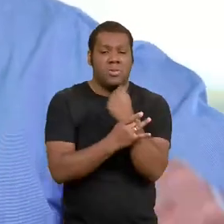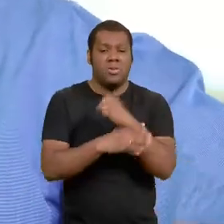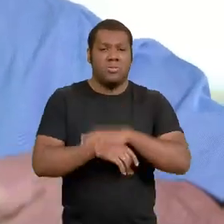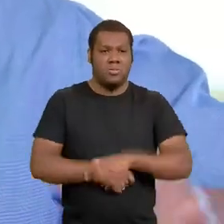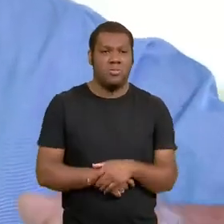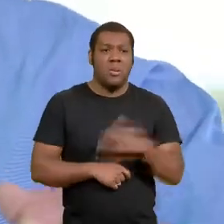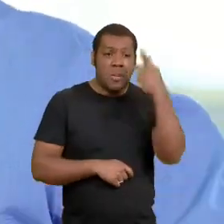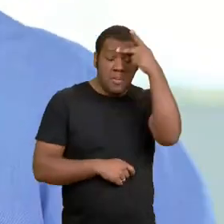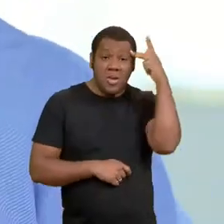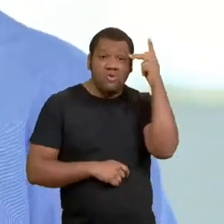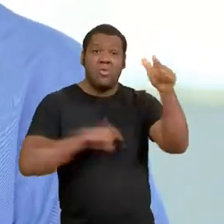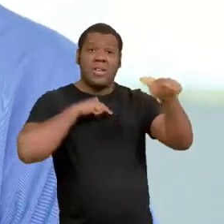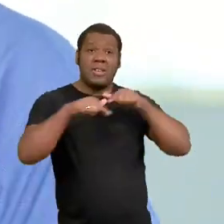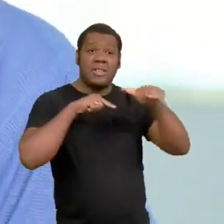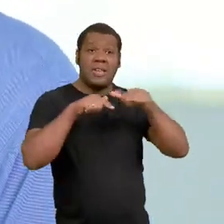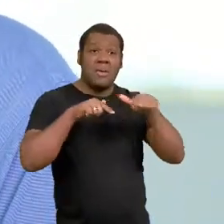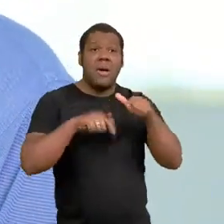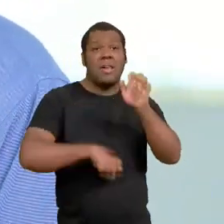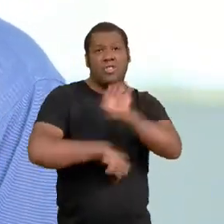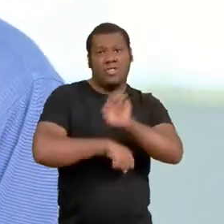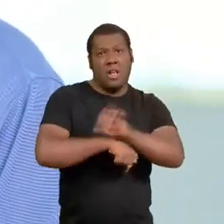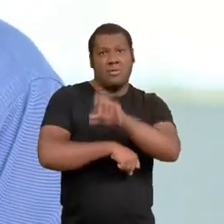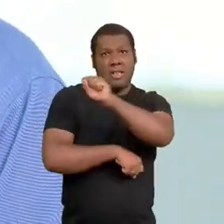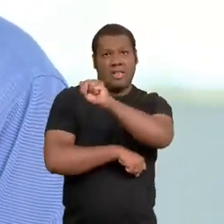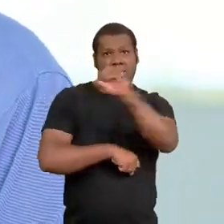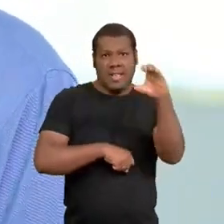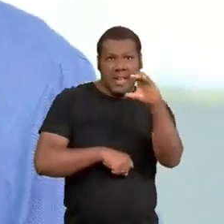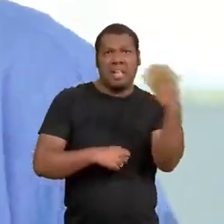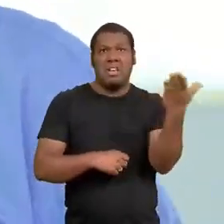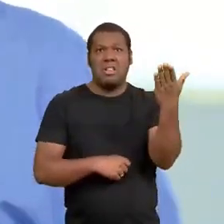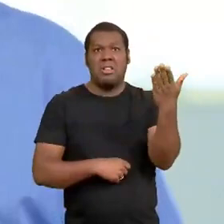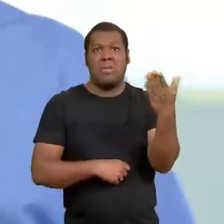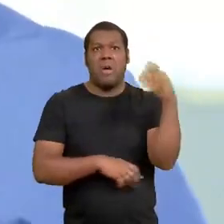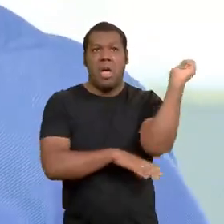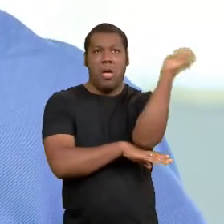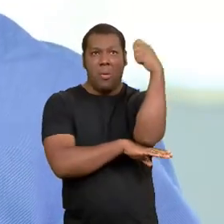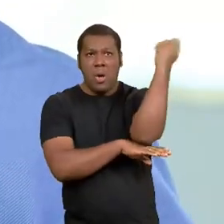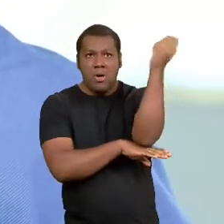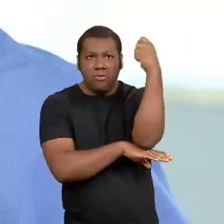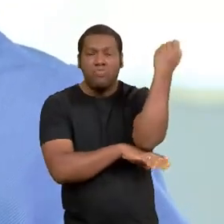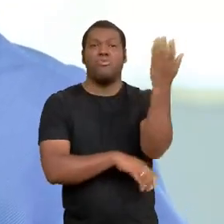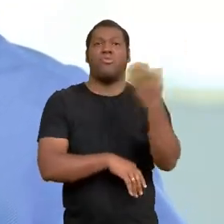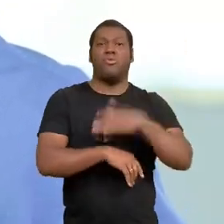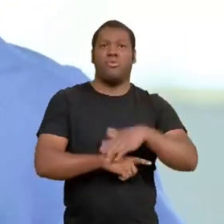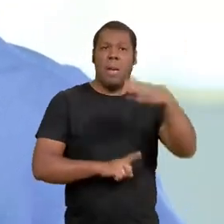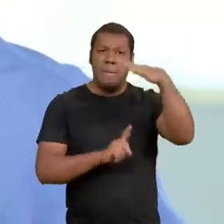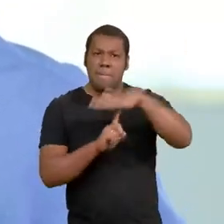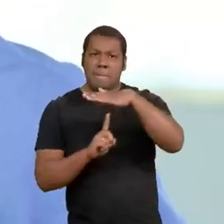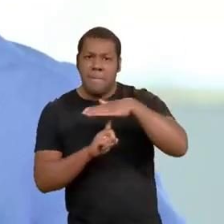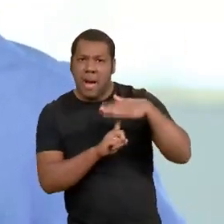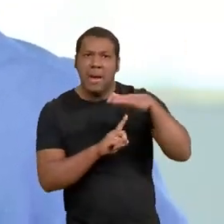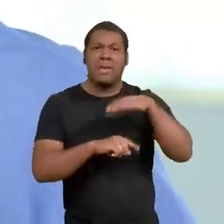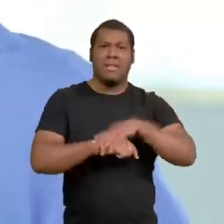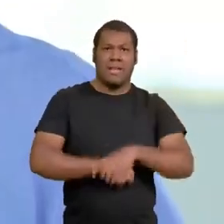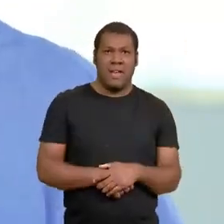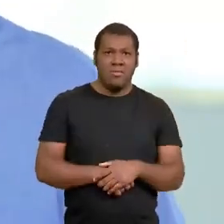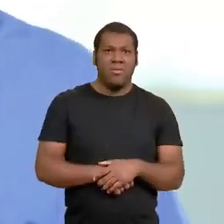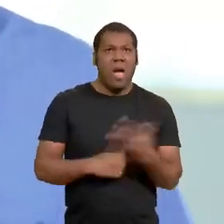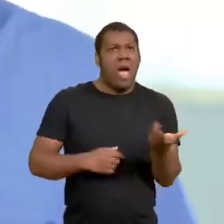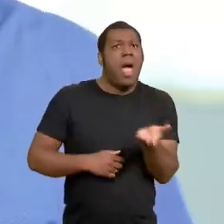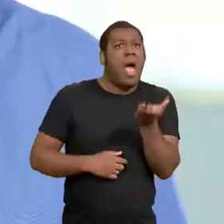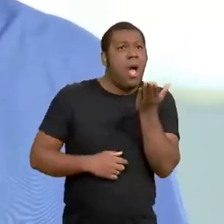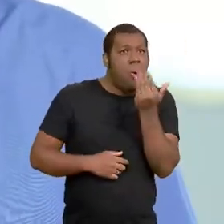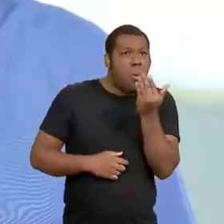Santa Catarina, Rio Grande do Sul, Paraná, que ele produz um salaminho, por que que ele não pode vender no supermercado? Uhum. Ele